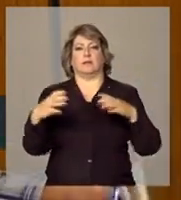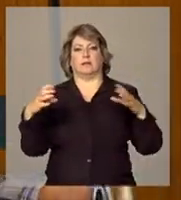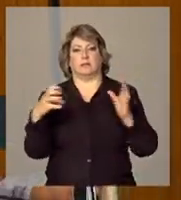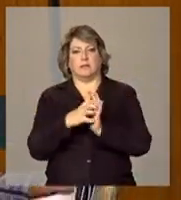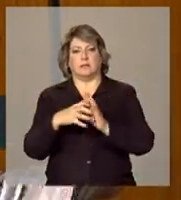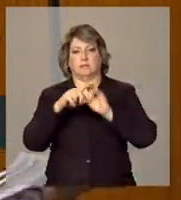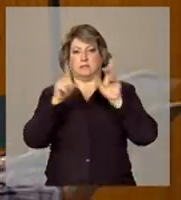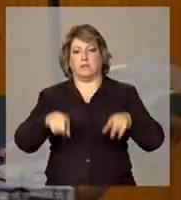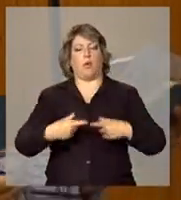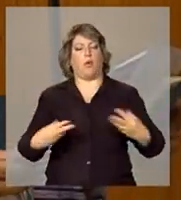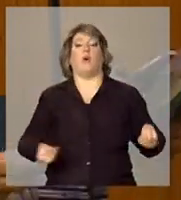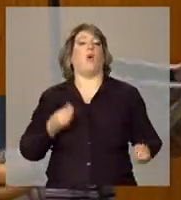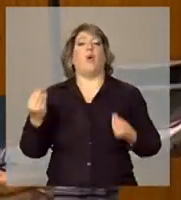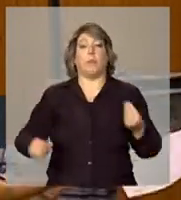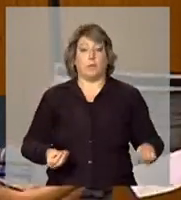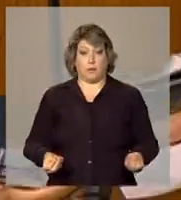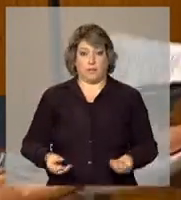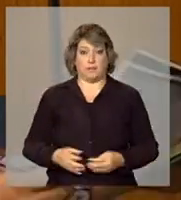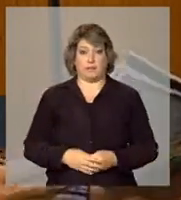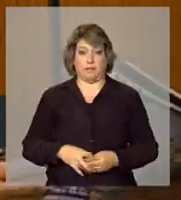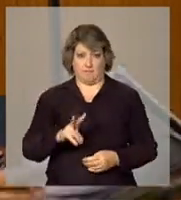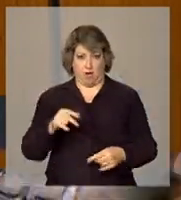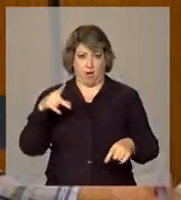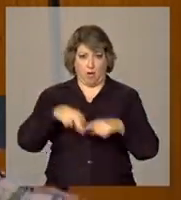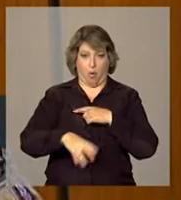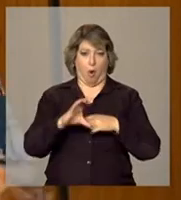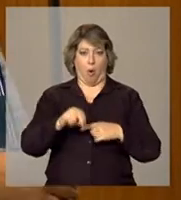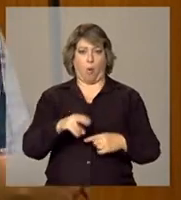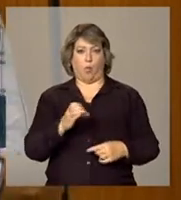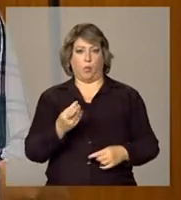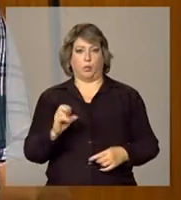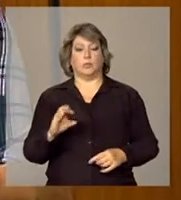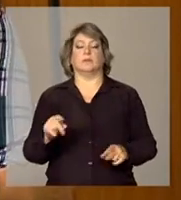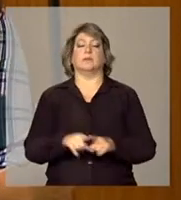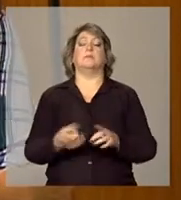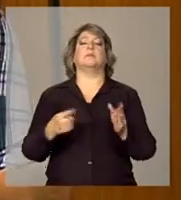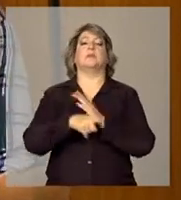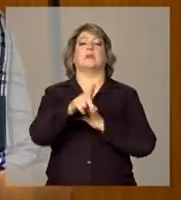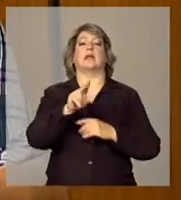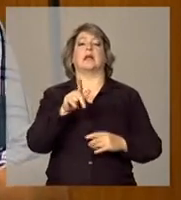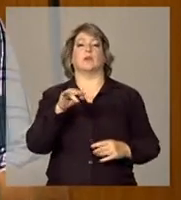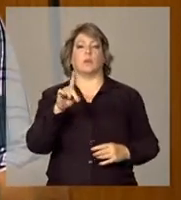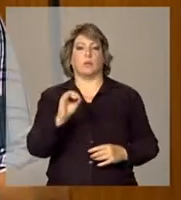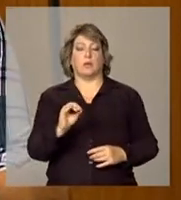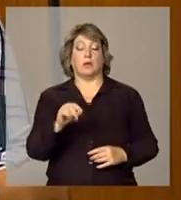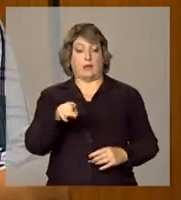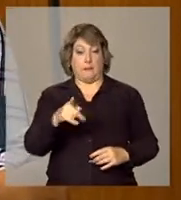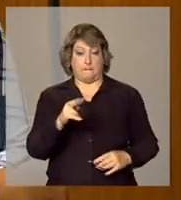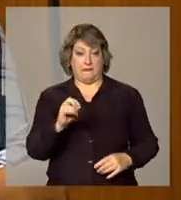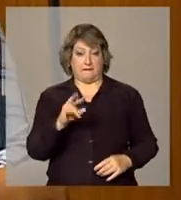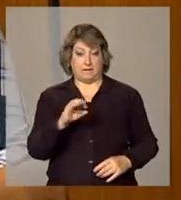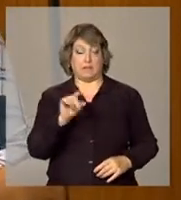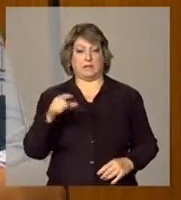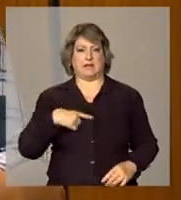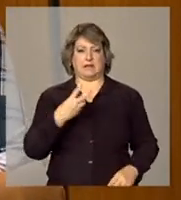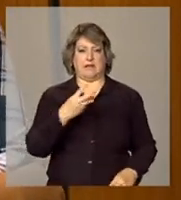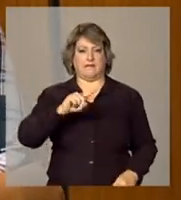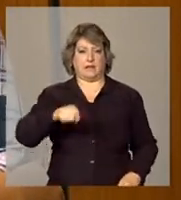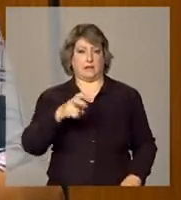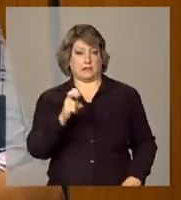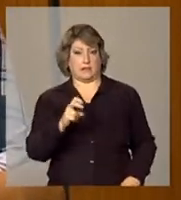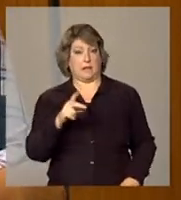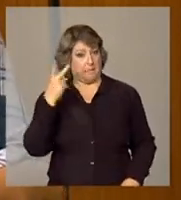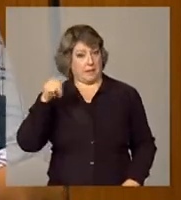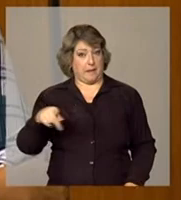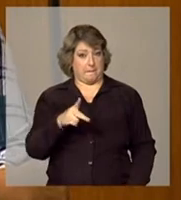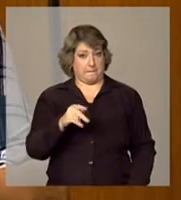ministro Mantega com relação à as previsões que o senhor disse que não são previsões 3,5 mm